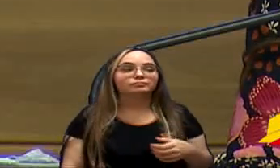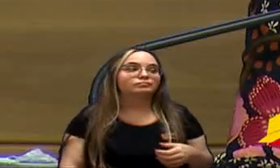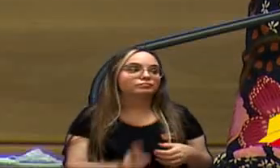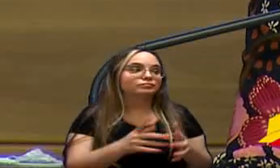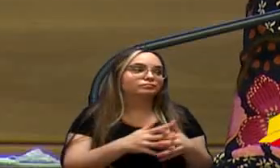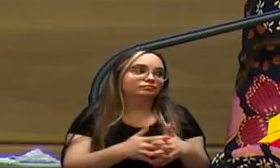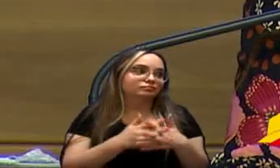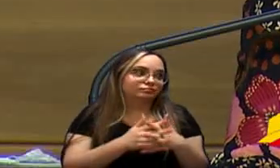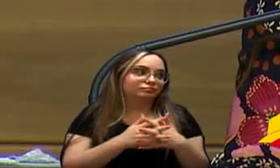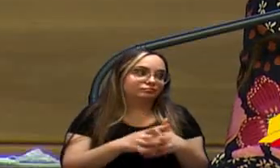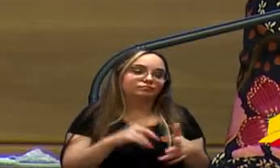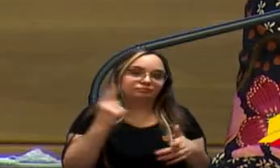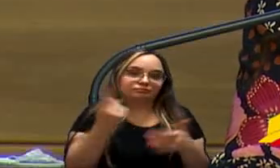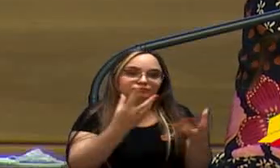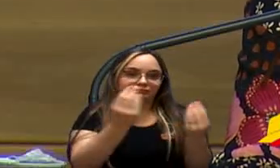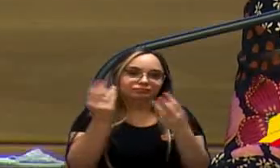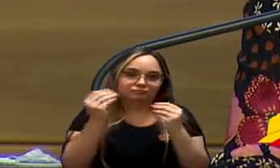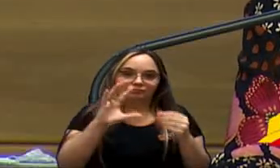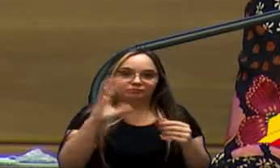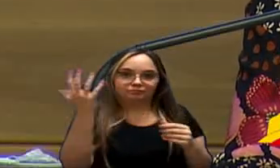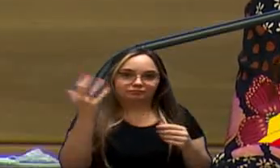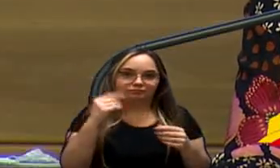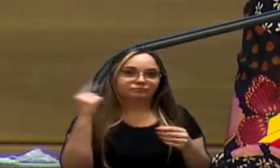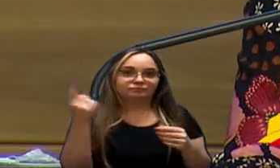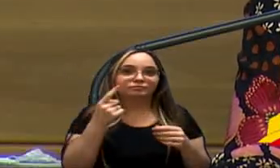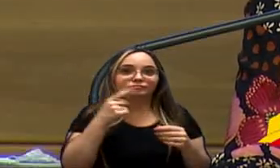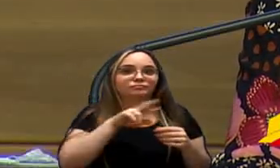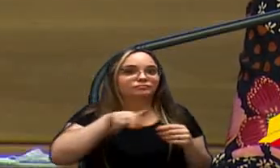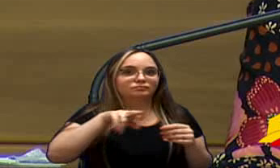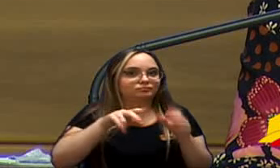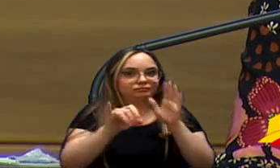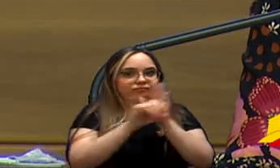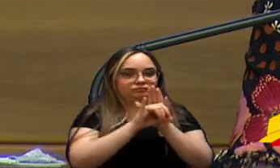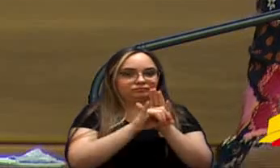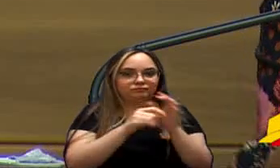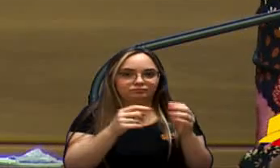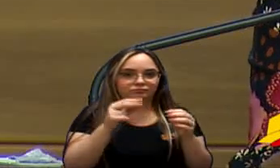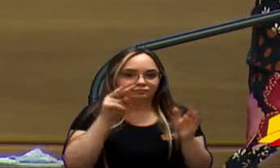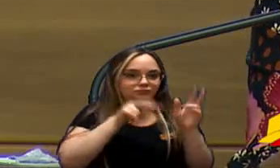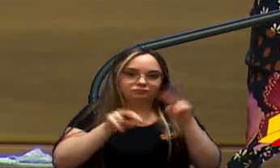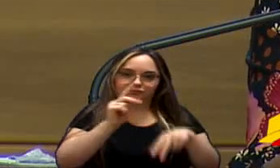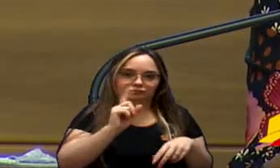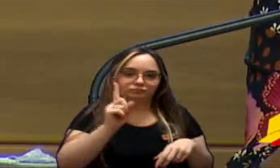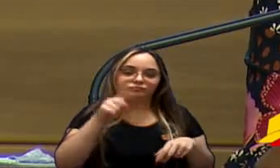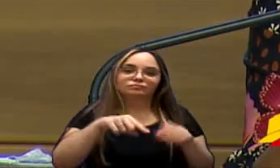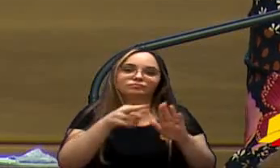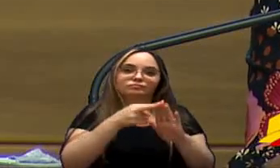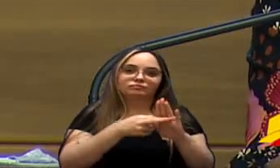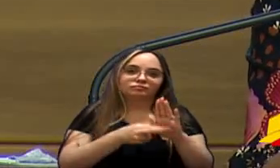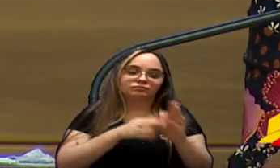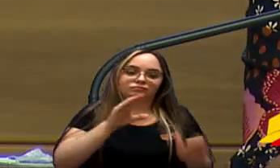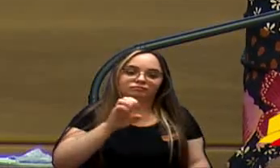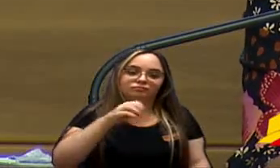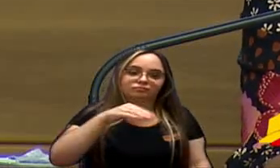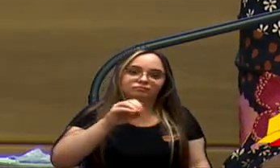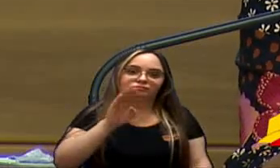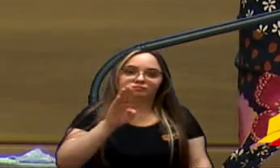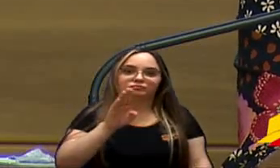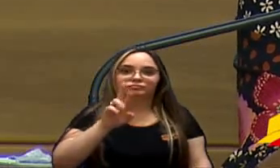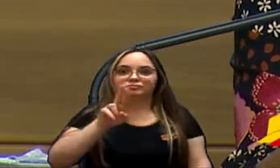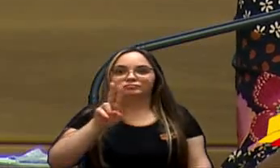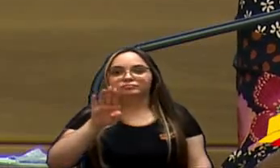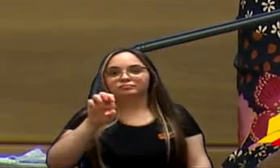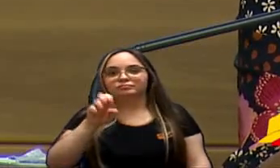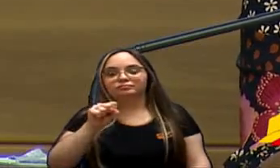confusão comum. Isso não é identidade visual, isso é uma norma técnica da CEMOB e da URBS. Porém,